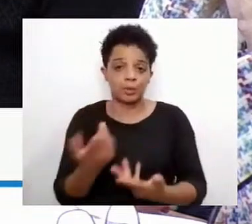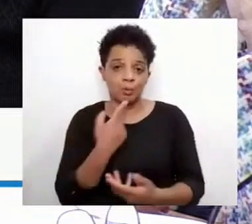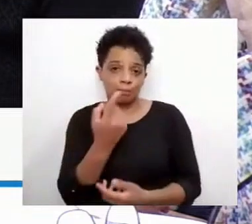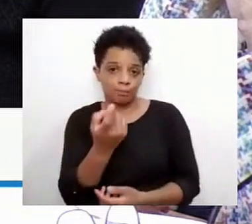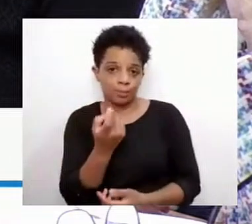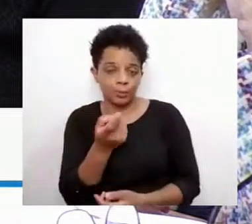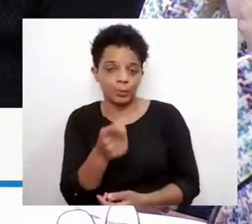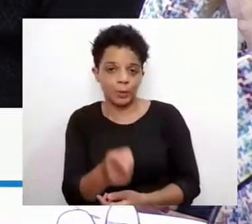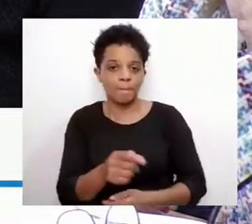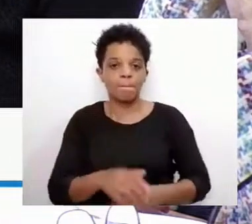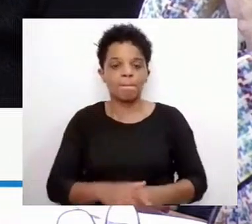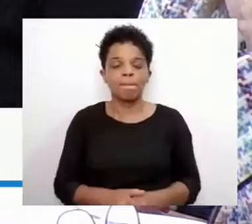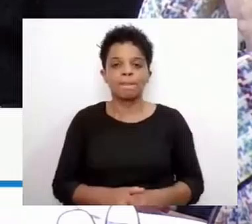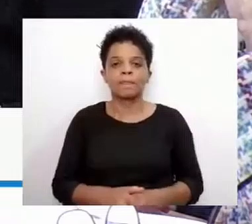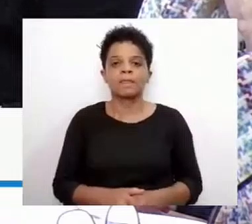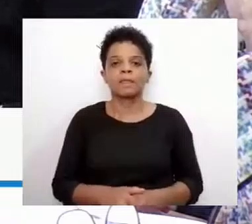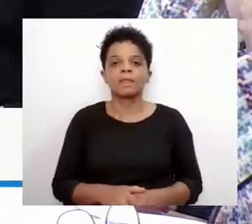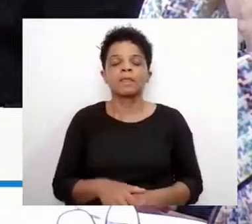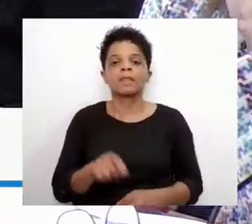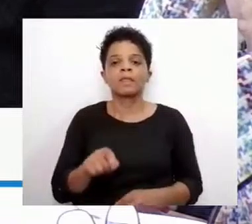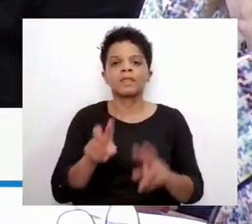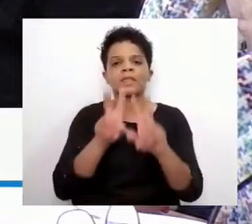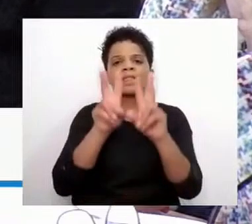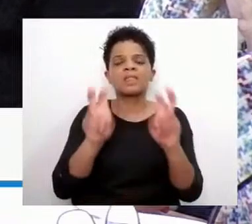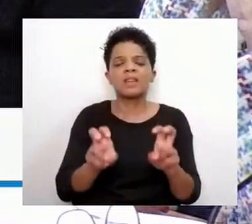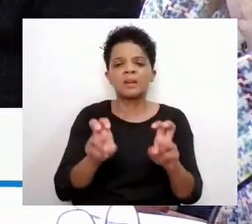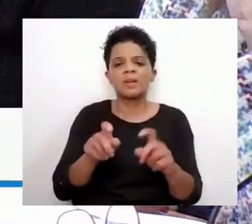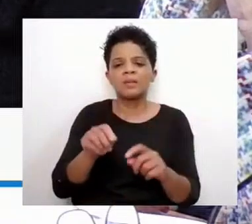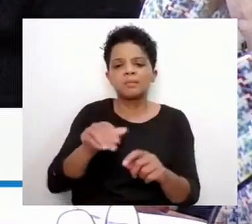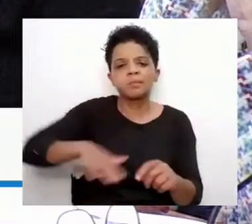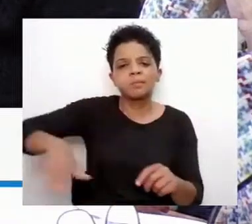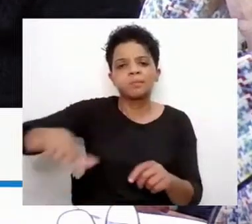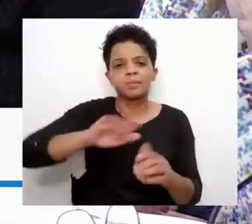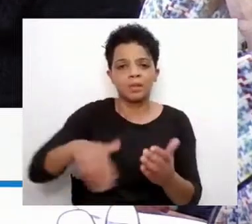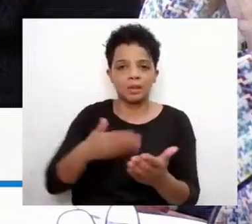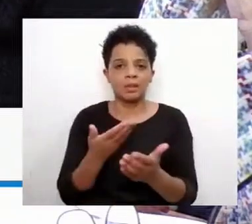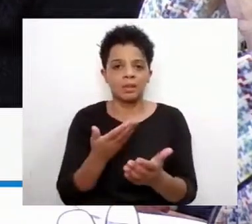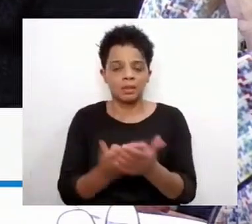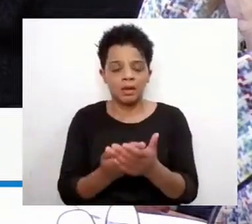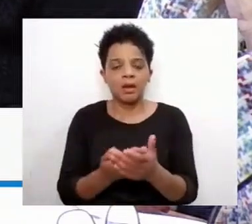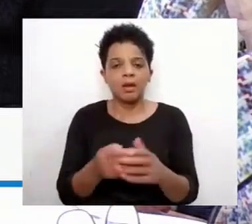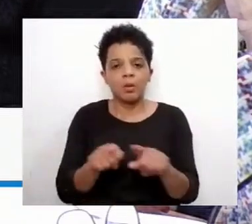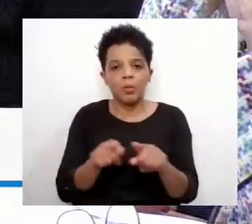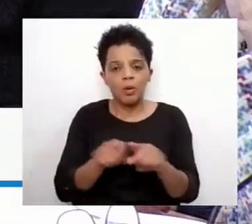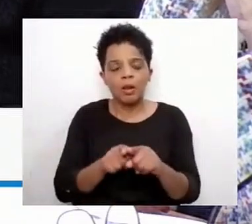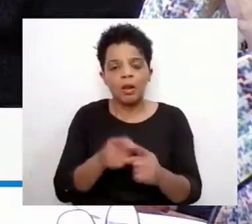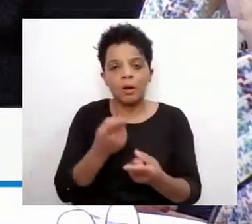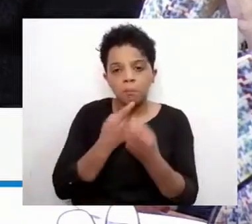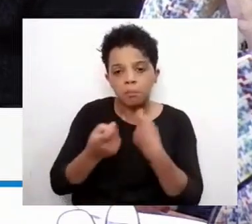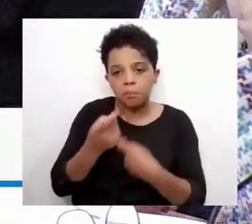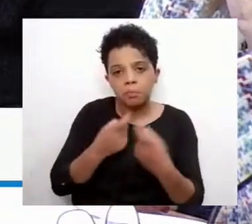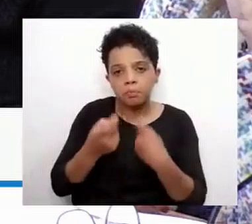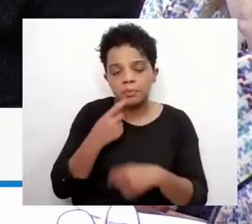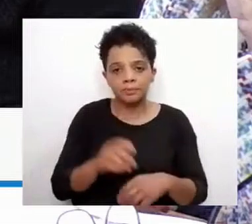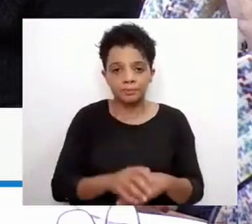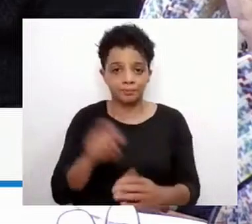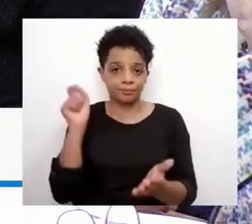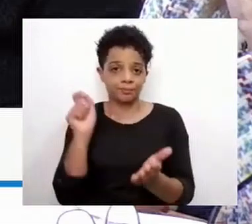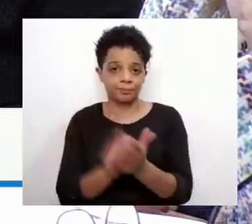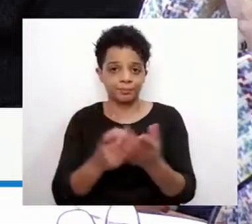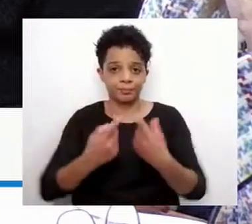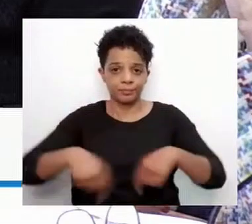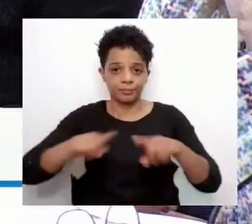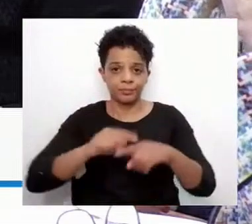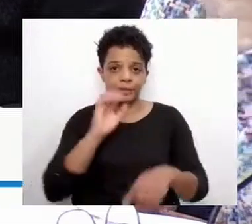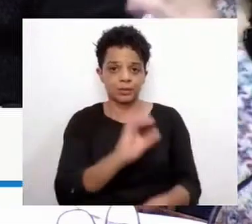questionar qual era a questão arqueológica no local a que levou esta prospeção. Quanto ao agendamento da reunião da